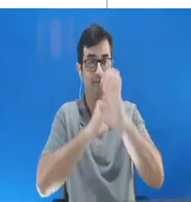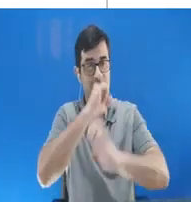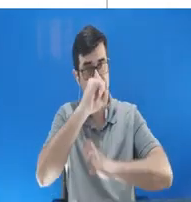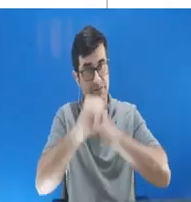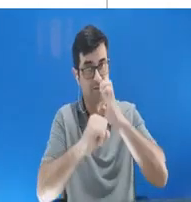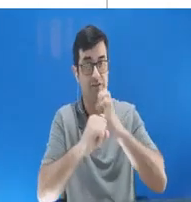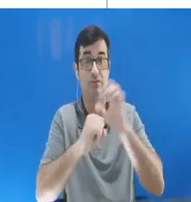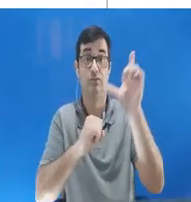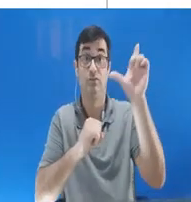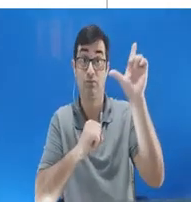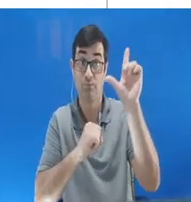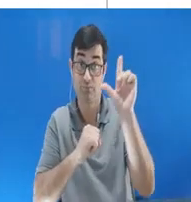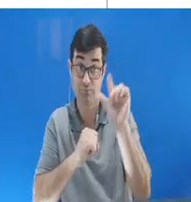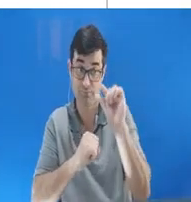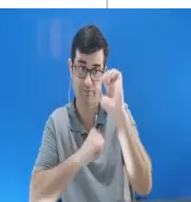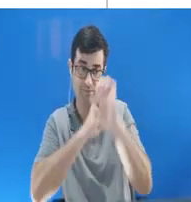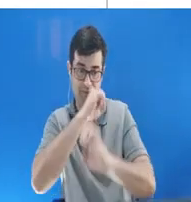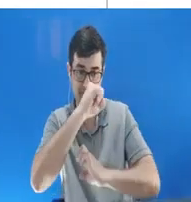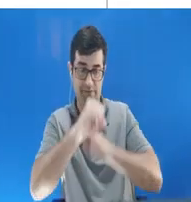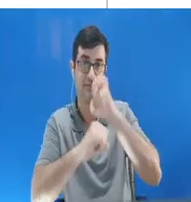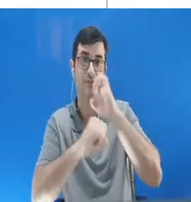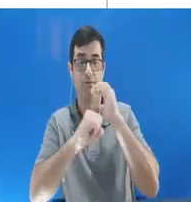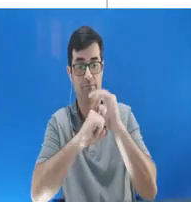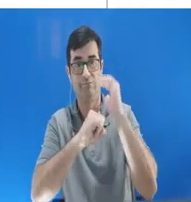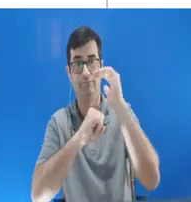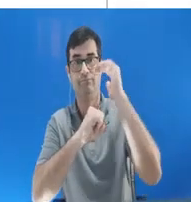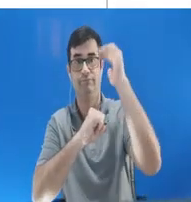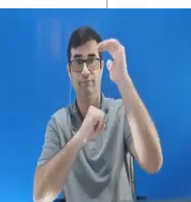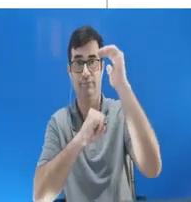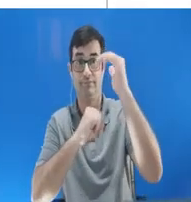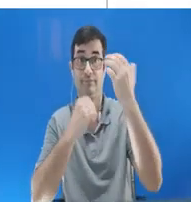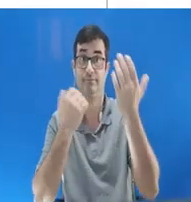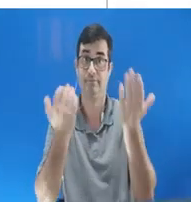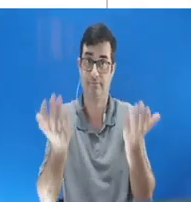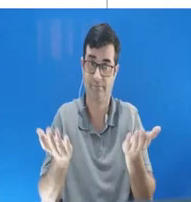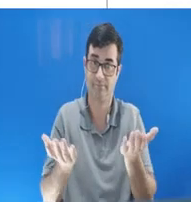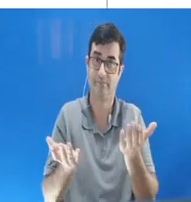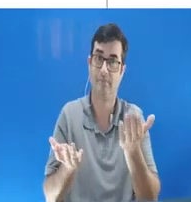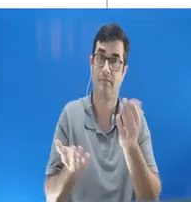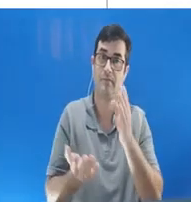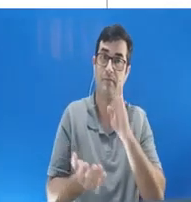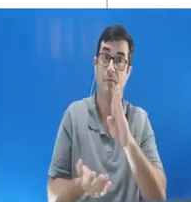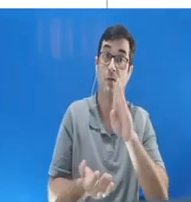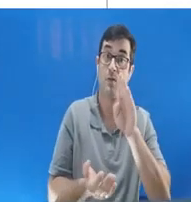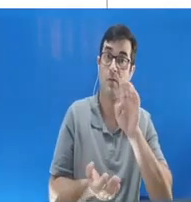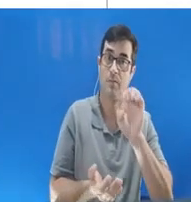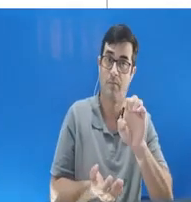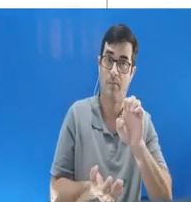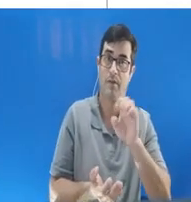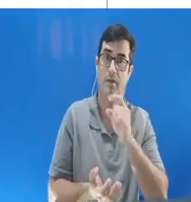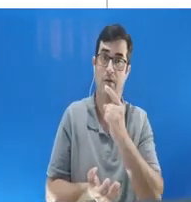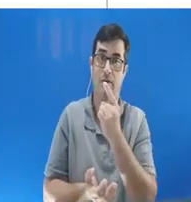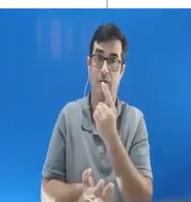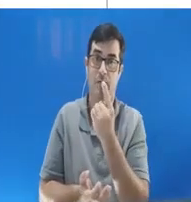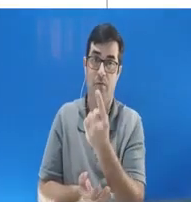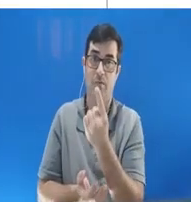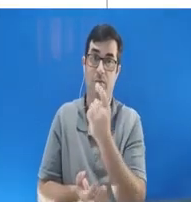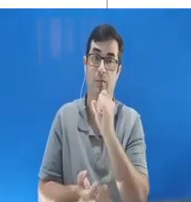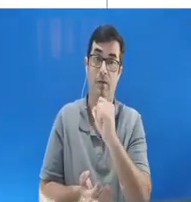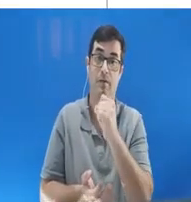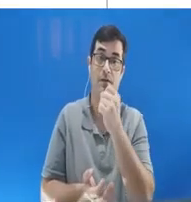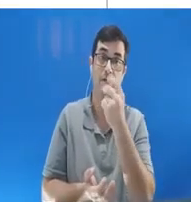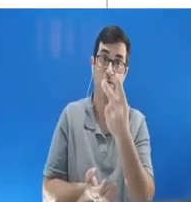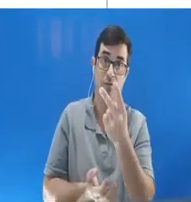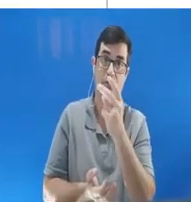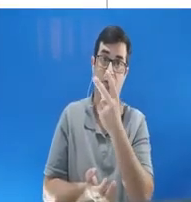a diminuição dos elétrons da camada de valência. Então aqui, ó, o berílio, quando ele doa esses dois